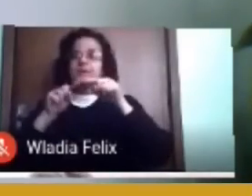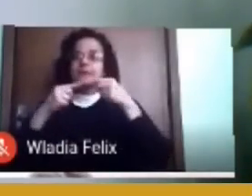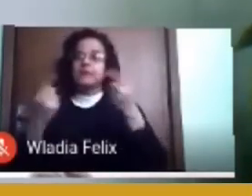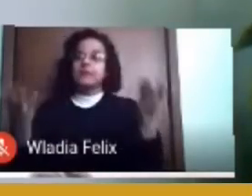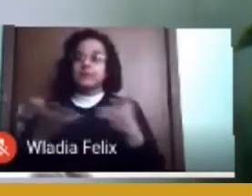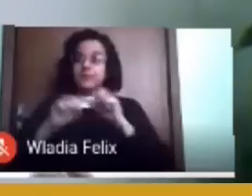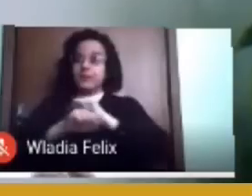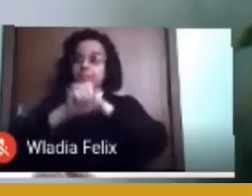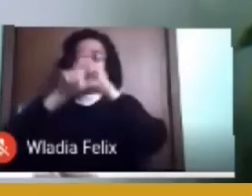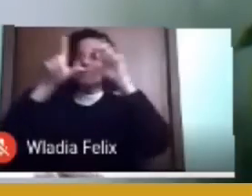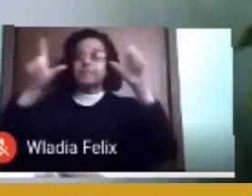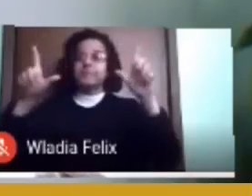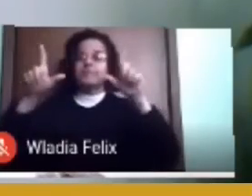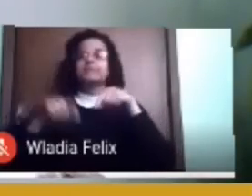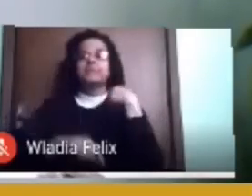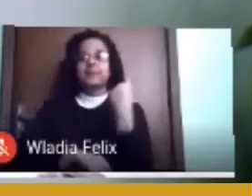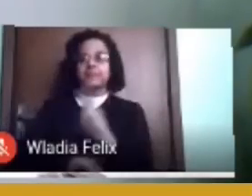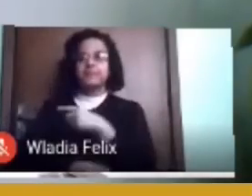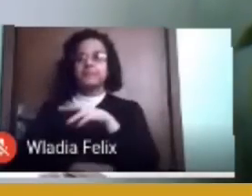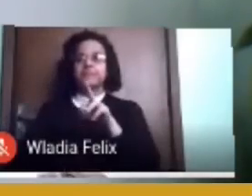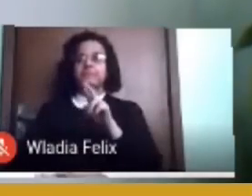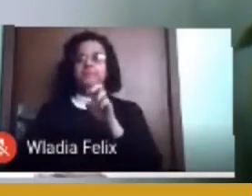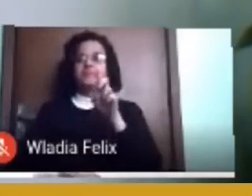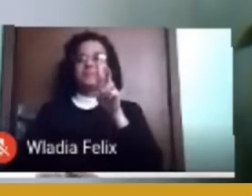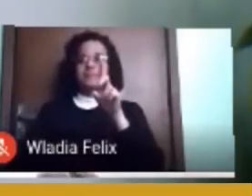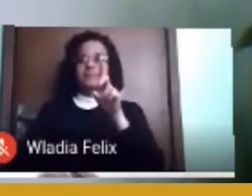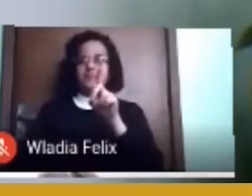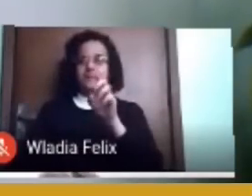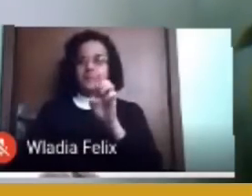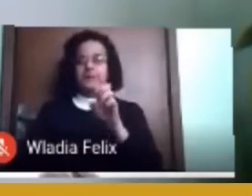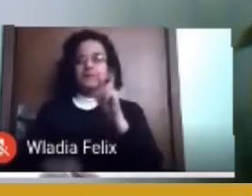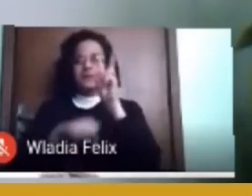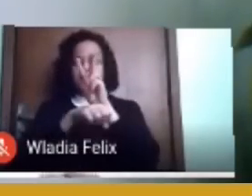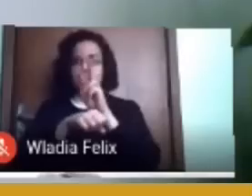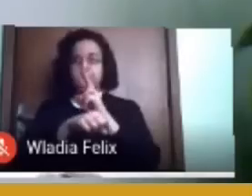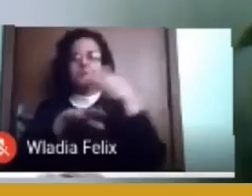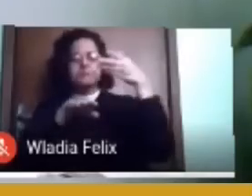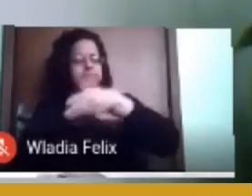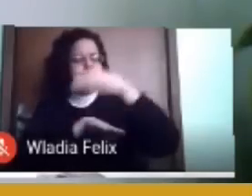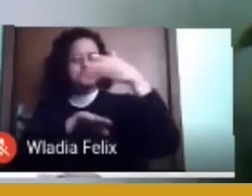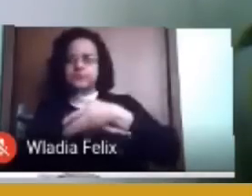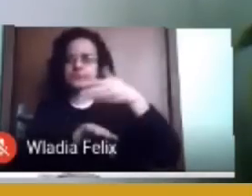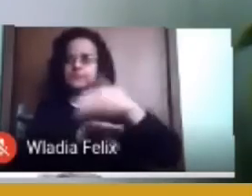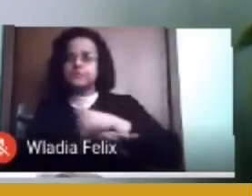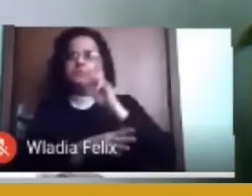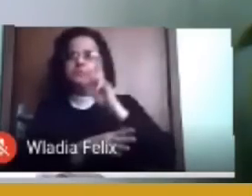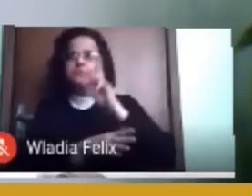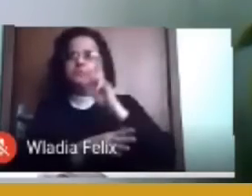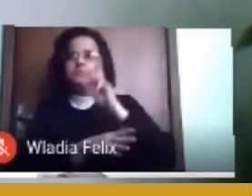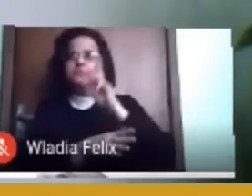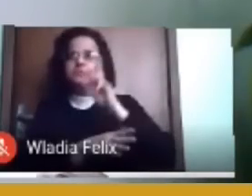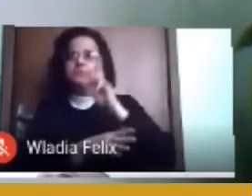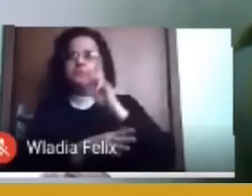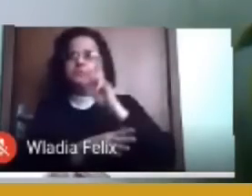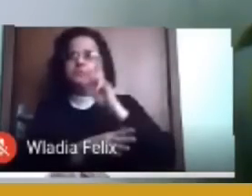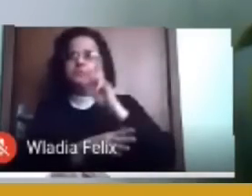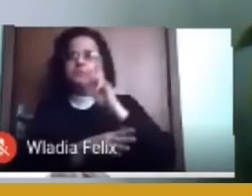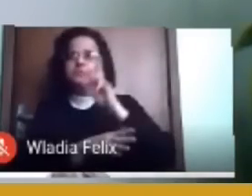diálogo. Sabemos que sua agenda é bem corrida também, então estou aproveitando a pandemia para conseguir um pouquinho do seu